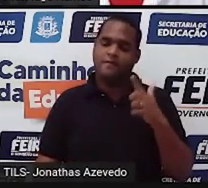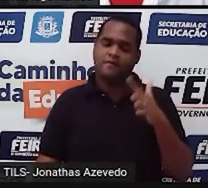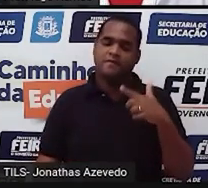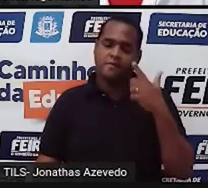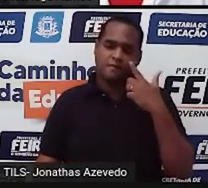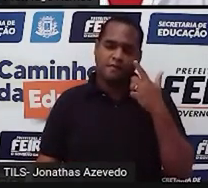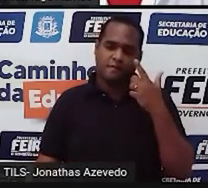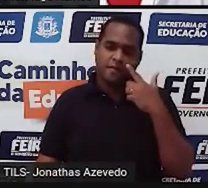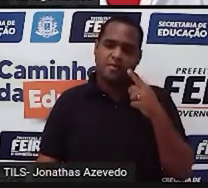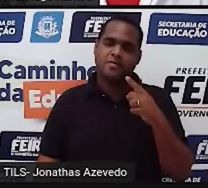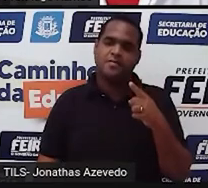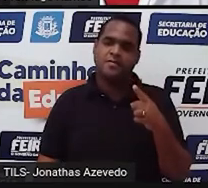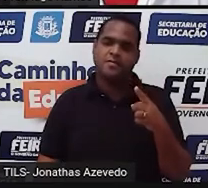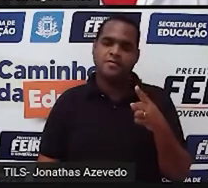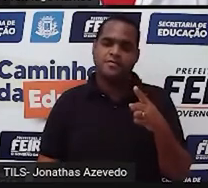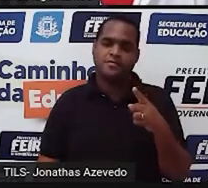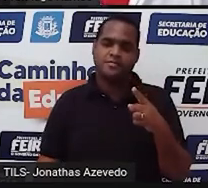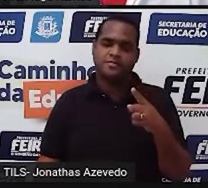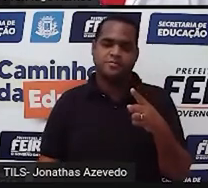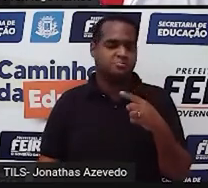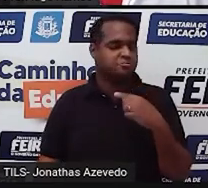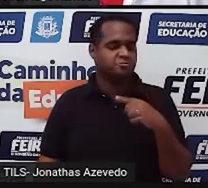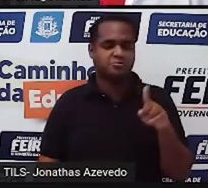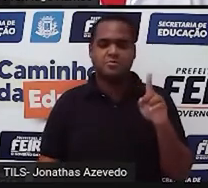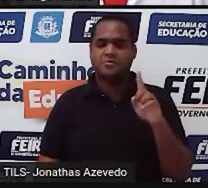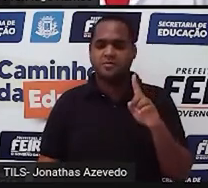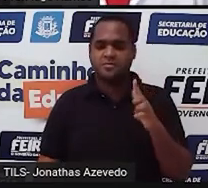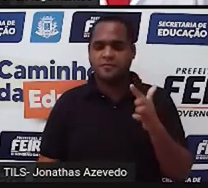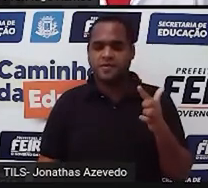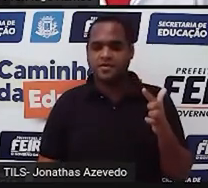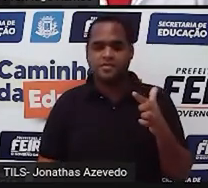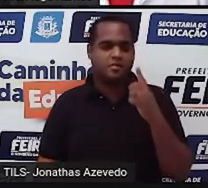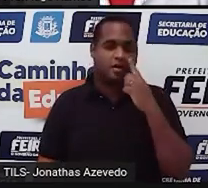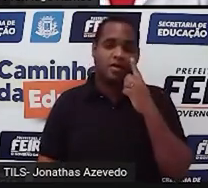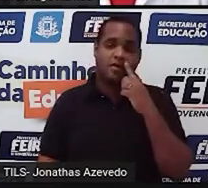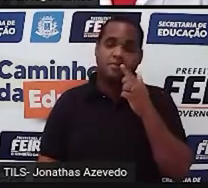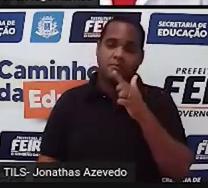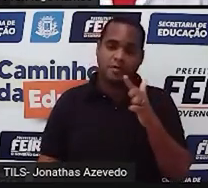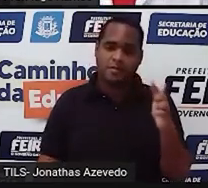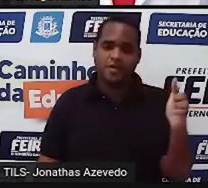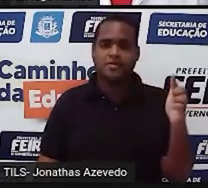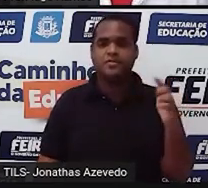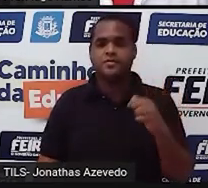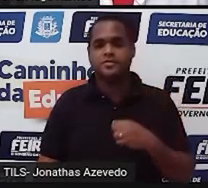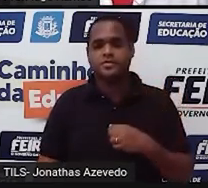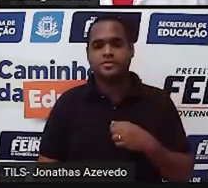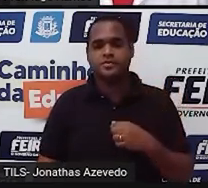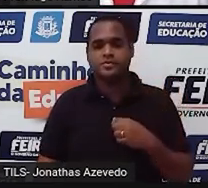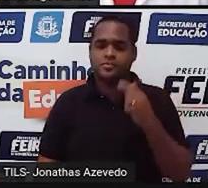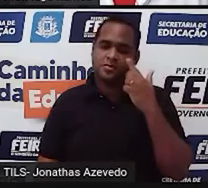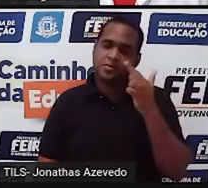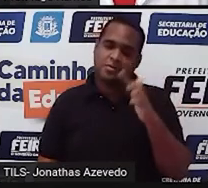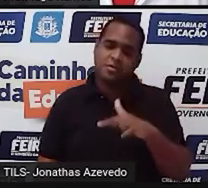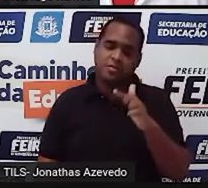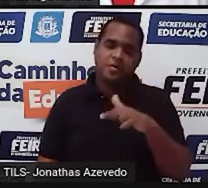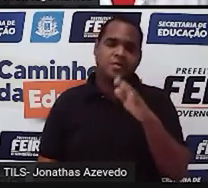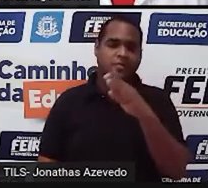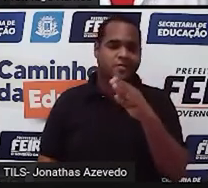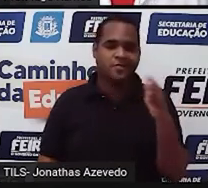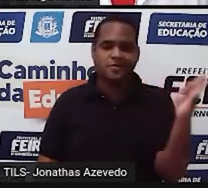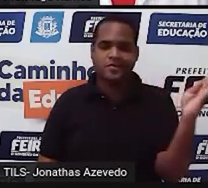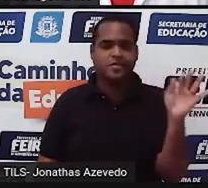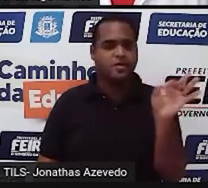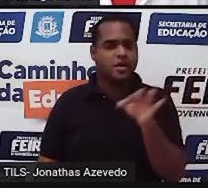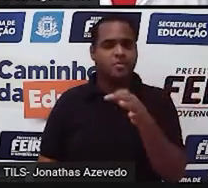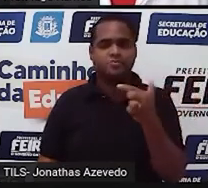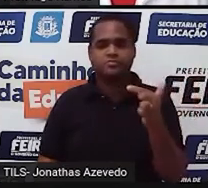vamos mais além vamos arrastar mais um pouquinho não tem problema Olha só tô arrastando a tela ou puxando e a reta não